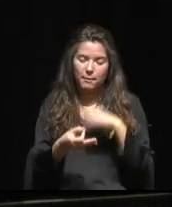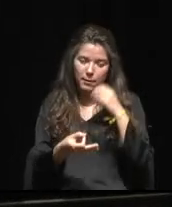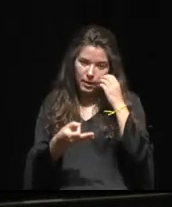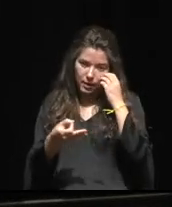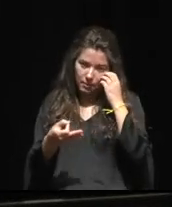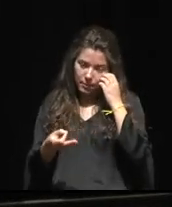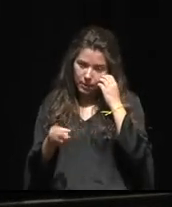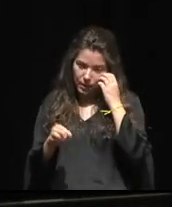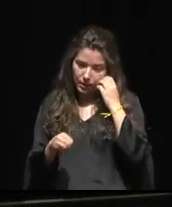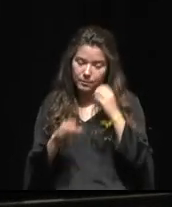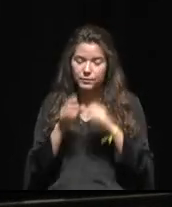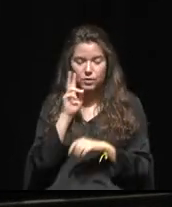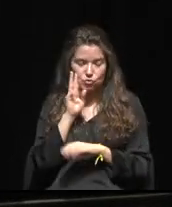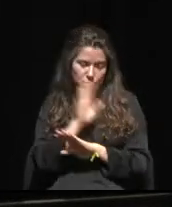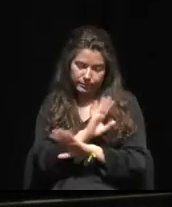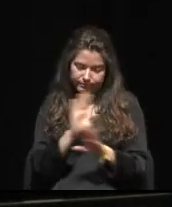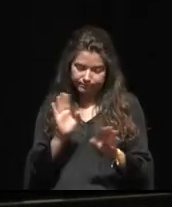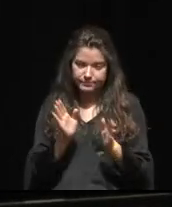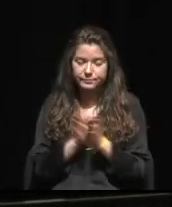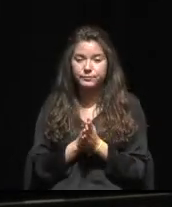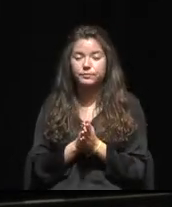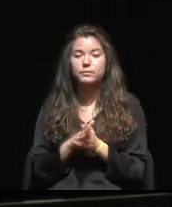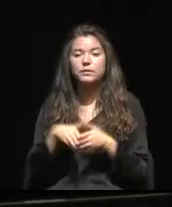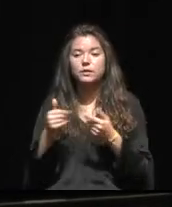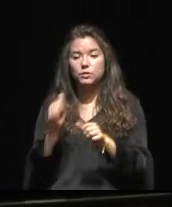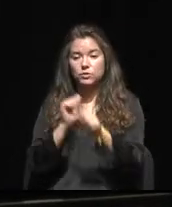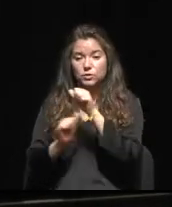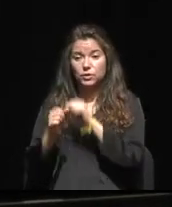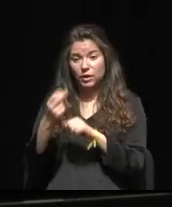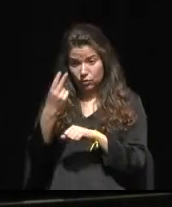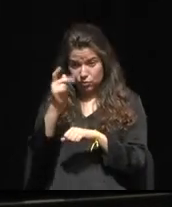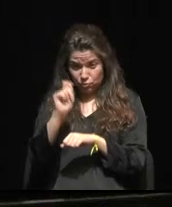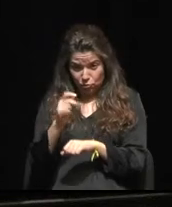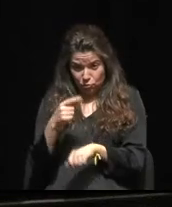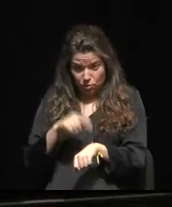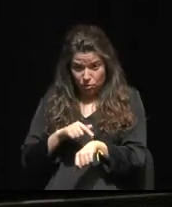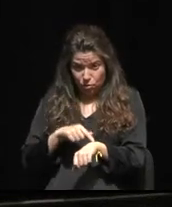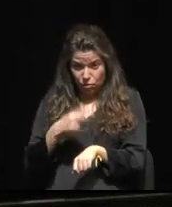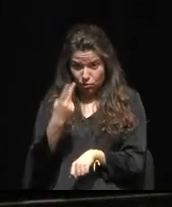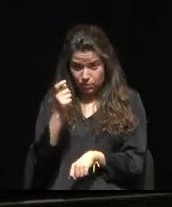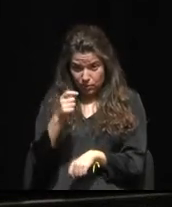muito obrigado como eu dizia voltando atrás eu tenho 2 minutos